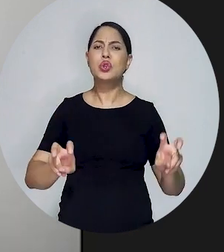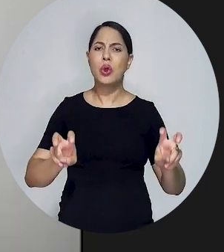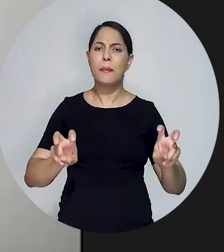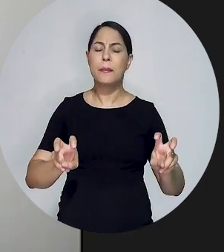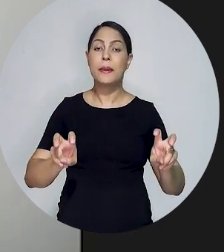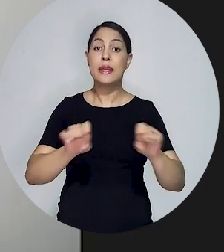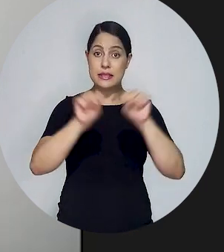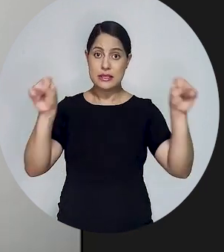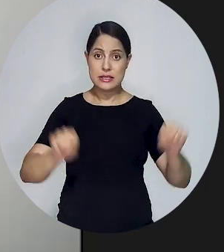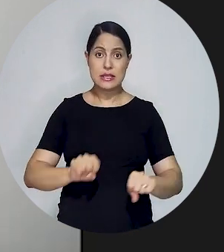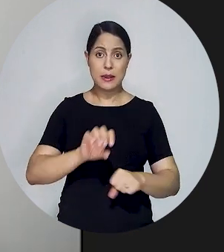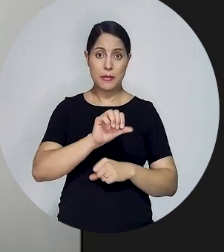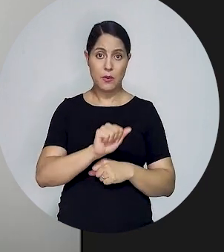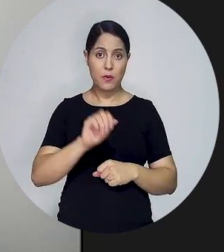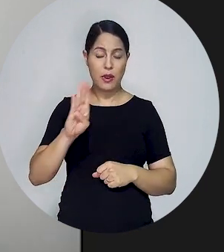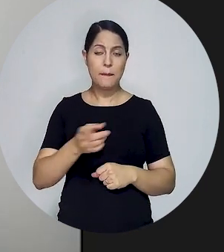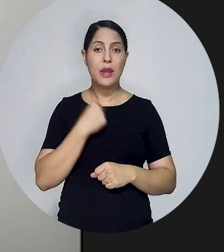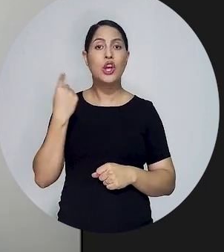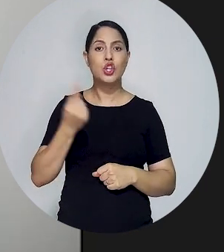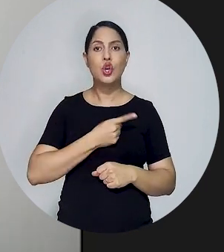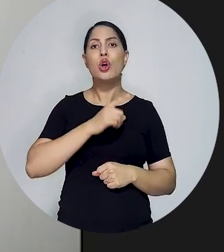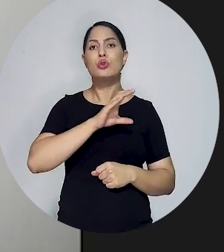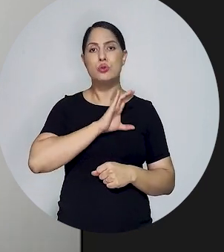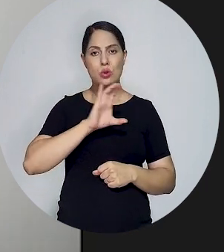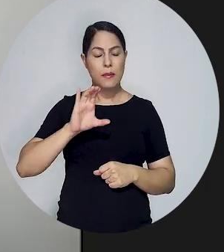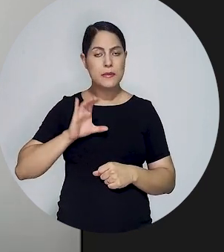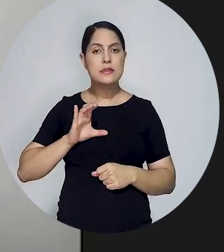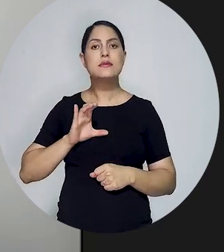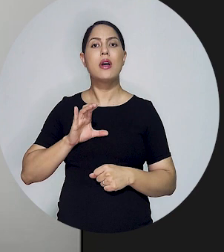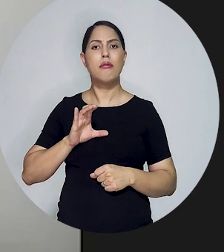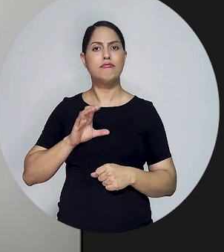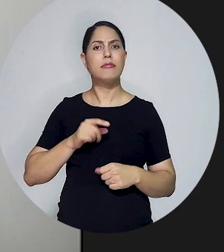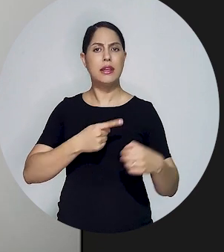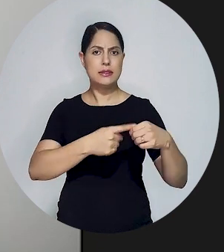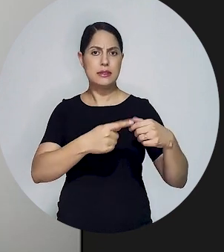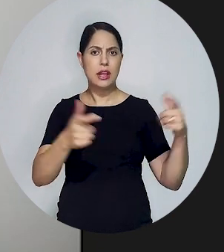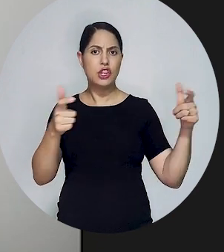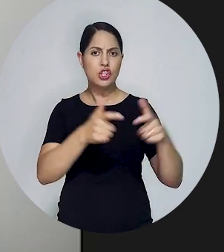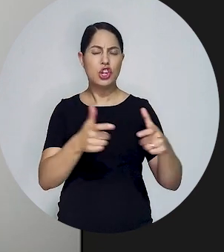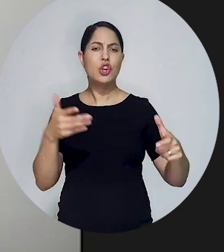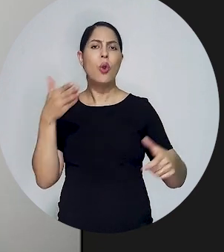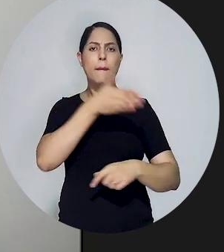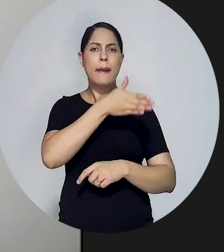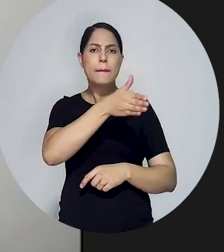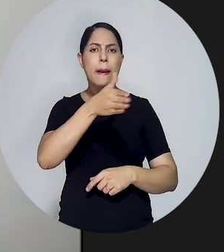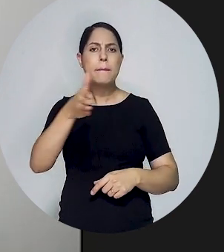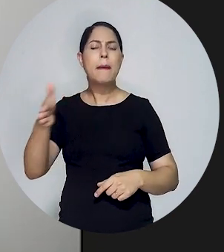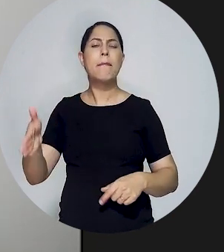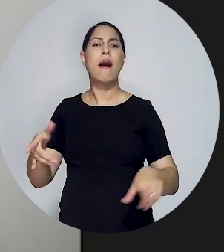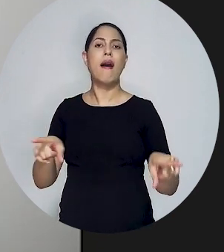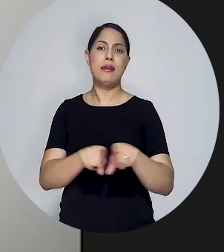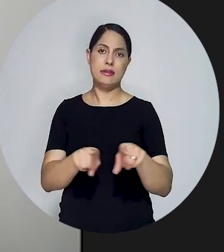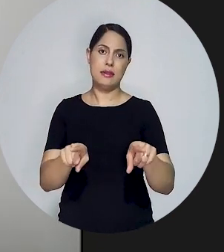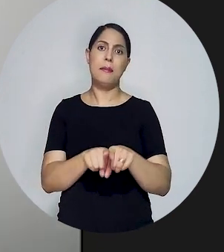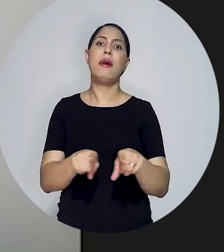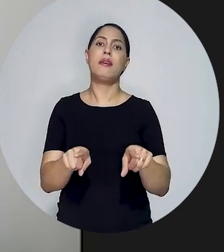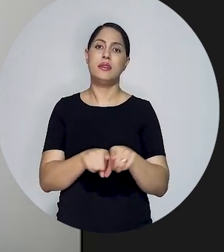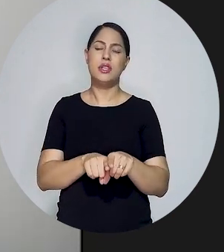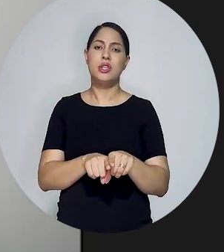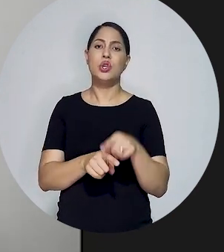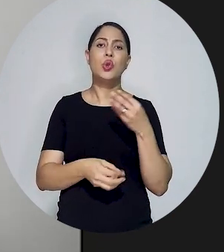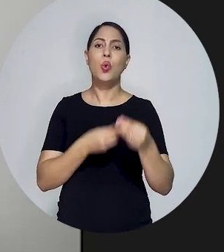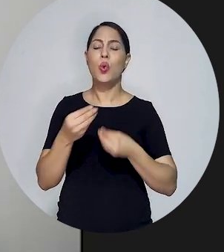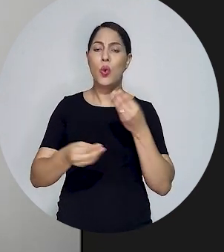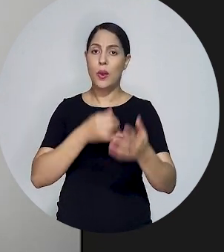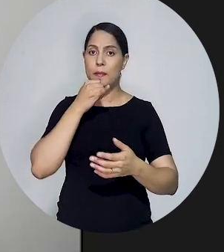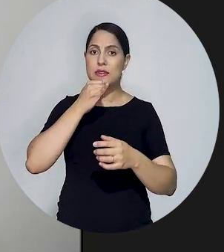em interiorização do sistema OAB hoje, e nossas comissões também pretendem trabalhar nesse sentido, para que a gente busque